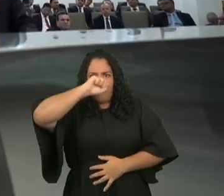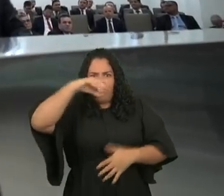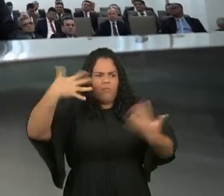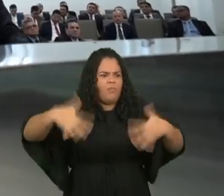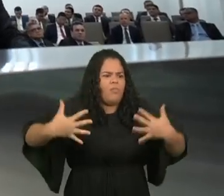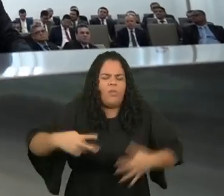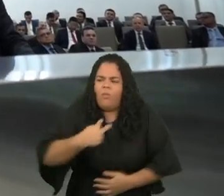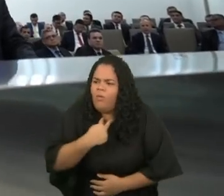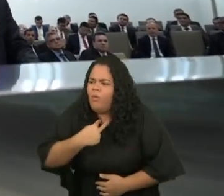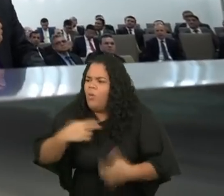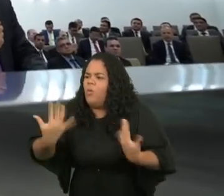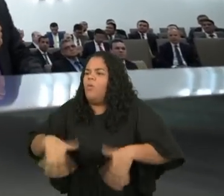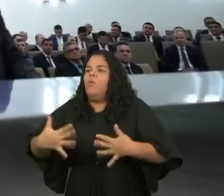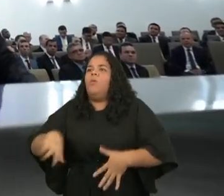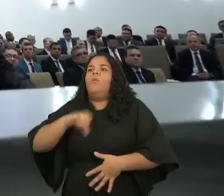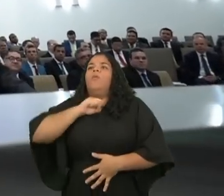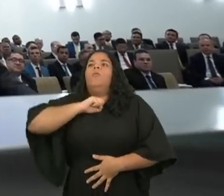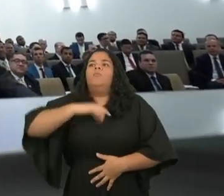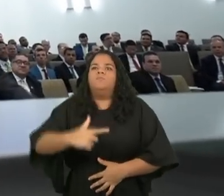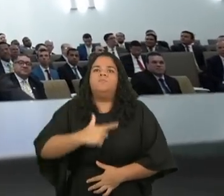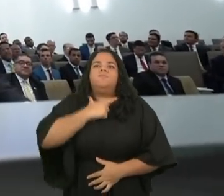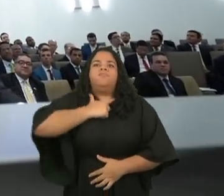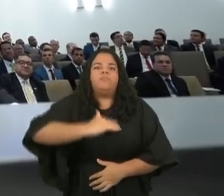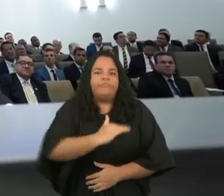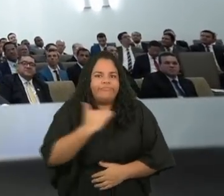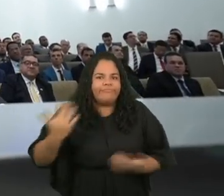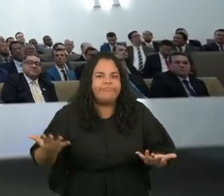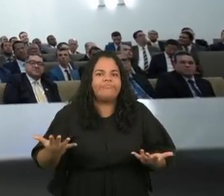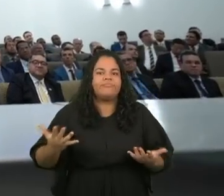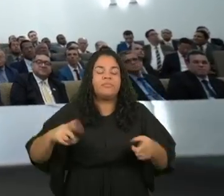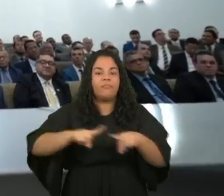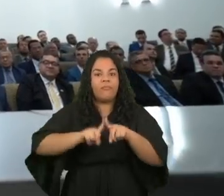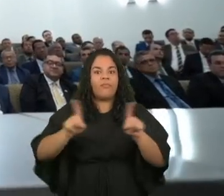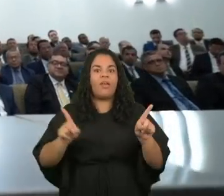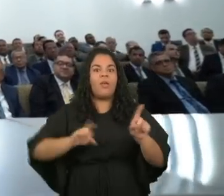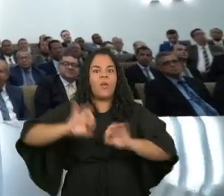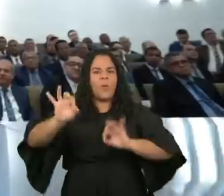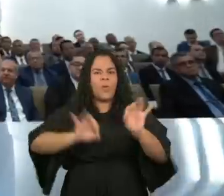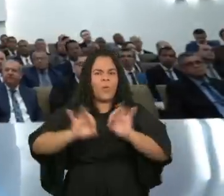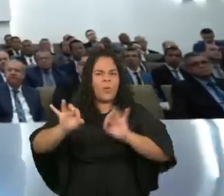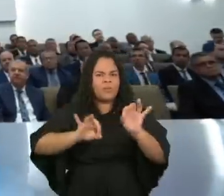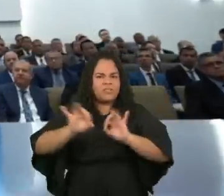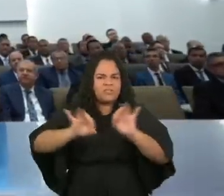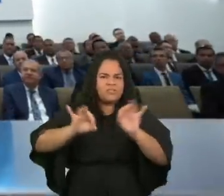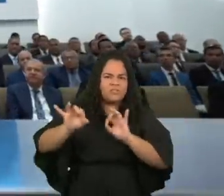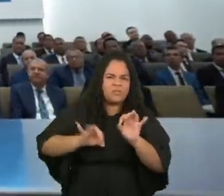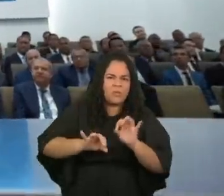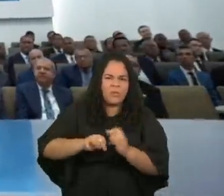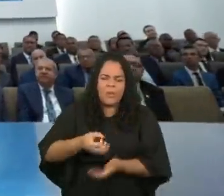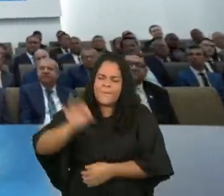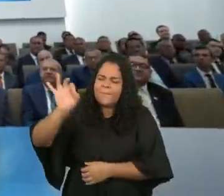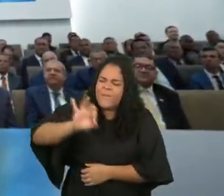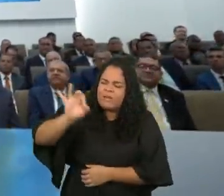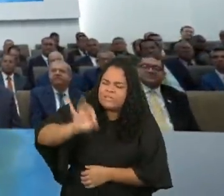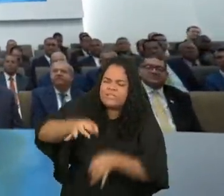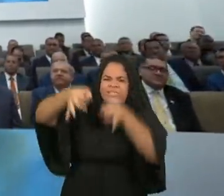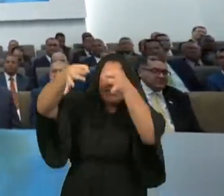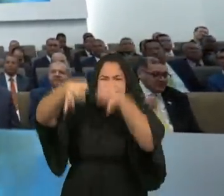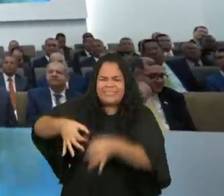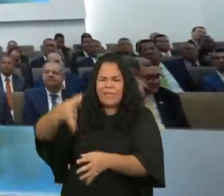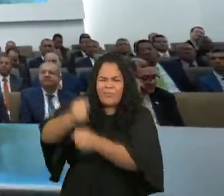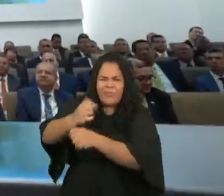haveria energia. Quantidade de oxigênio correta na atmosfera que favorece a vida. Quem calculou isso, gente? Quem calculou